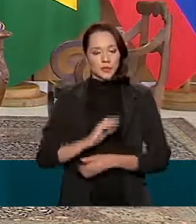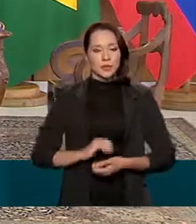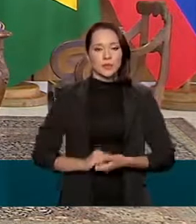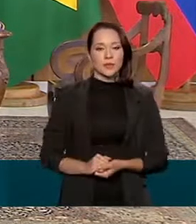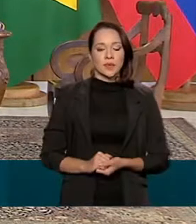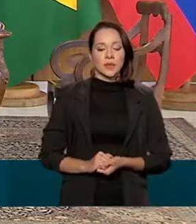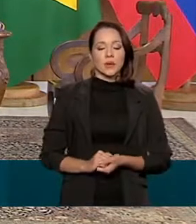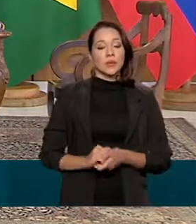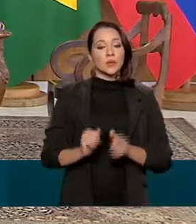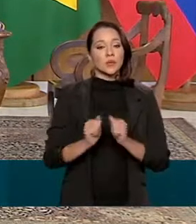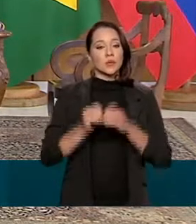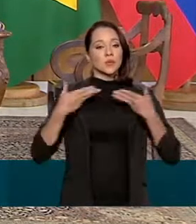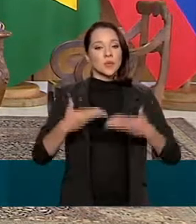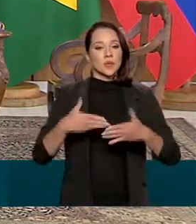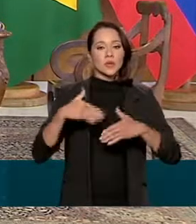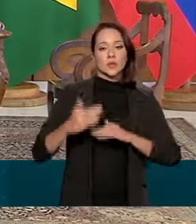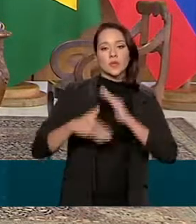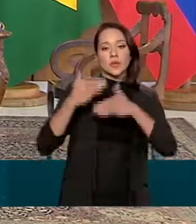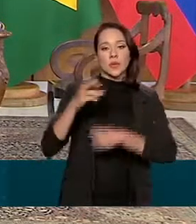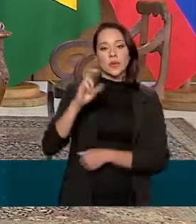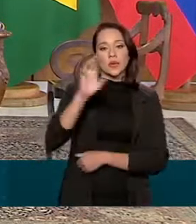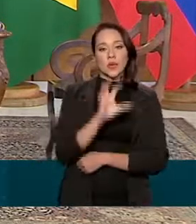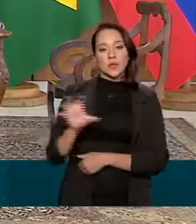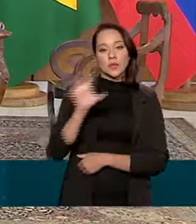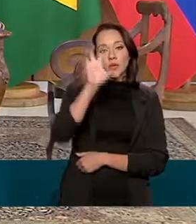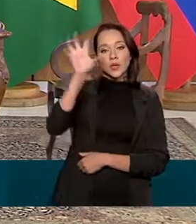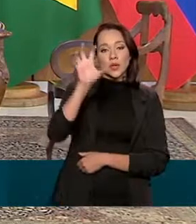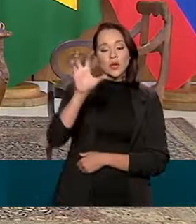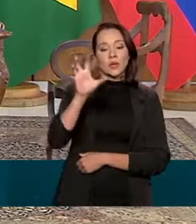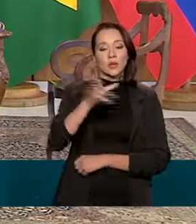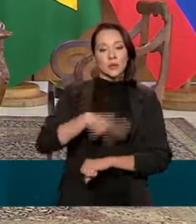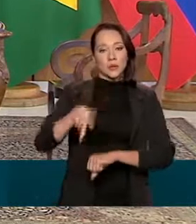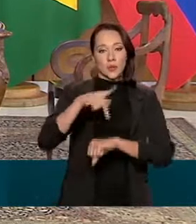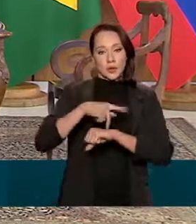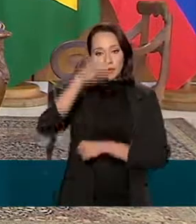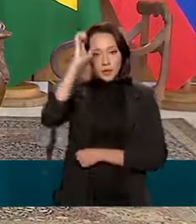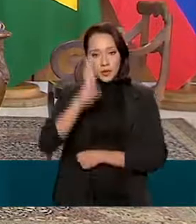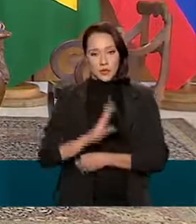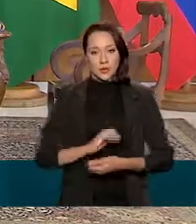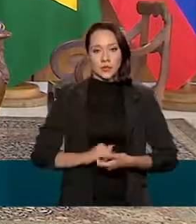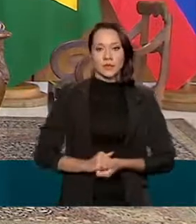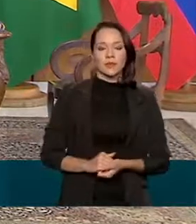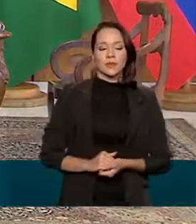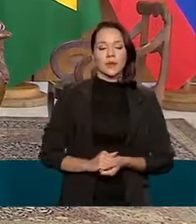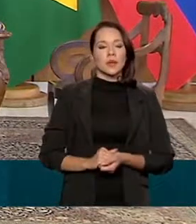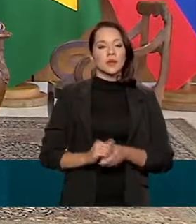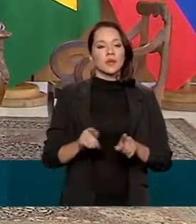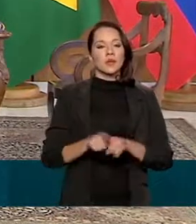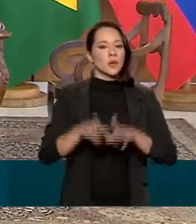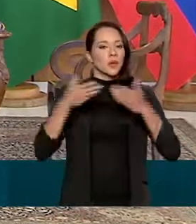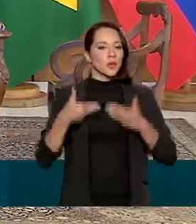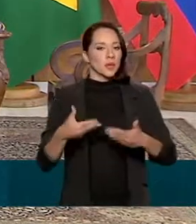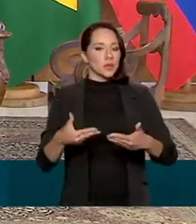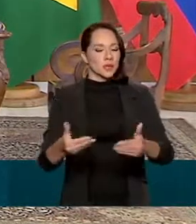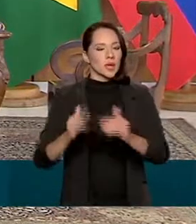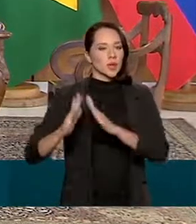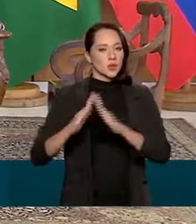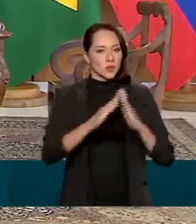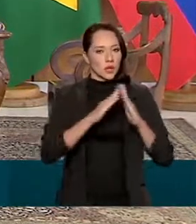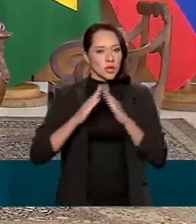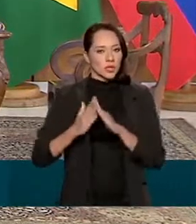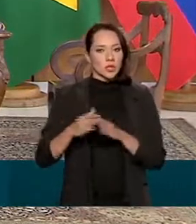o Ministério do Desenvolvimento Regional da República Federativa do Brasil o ministério de